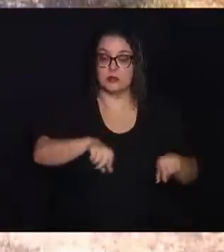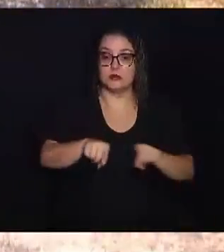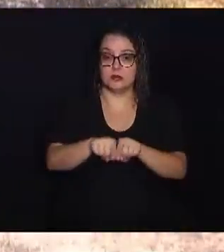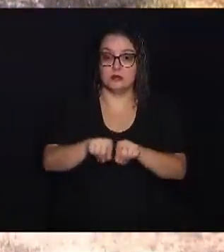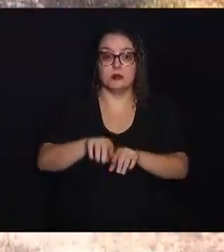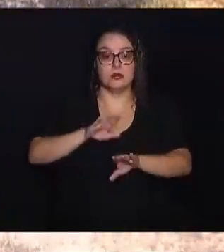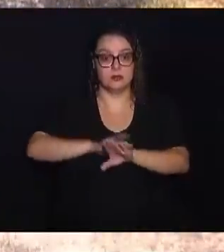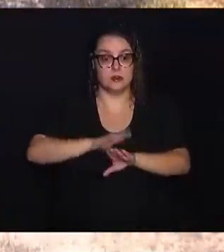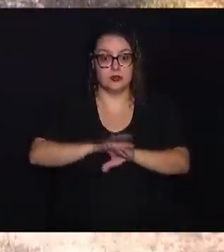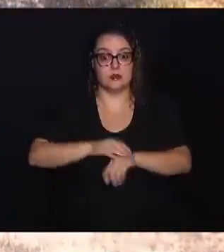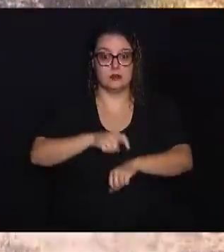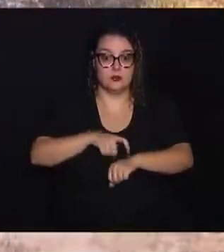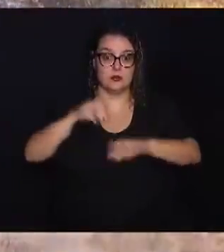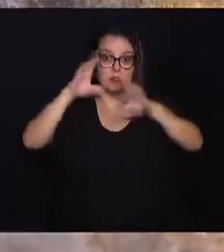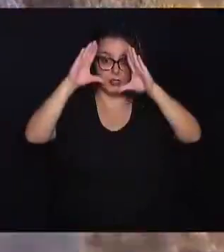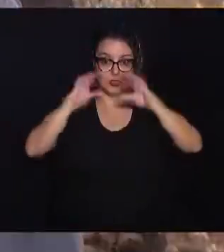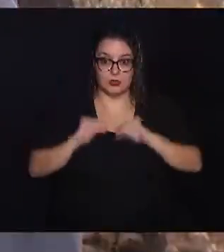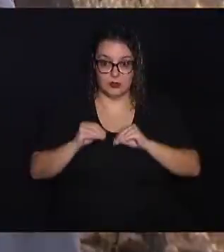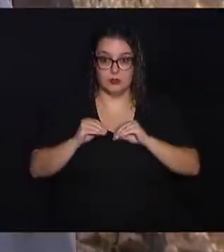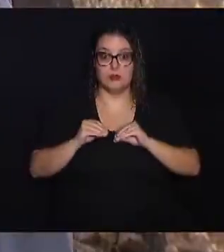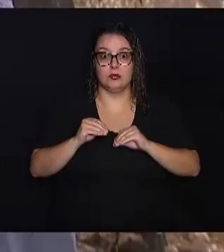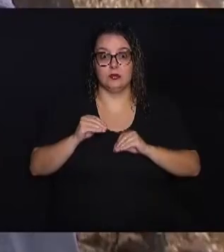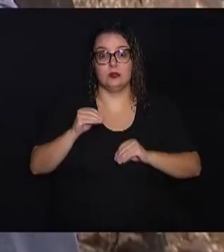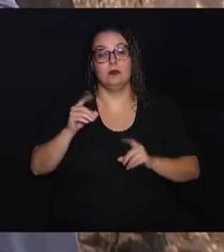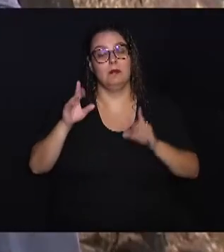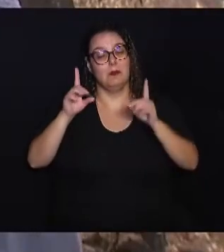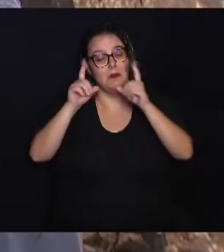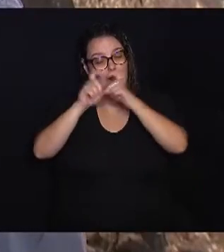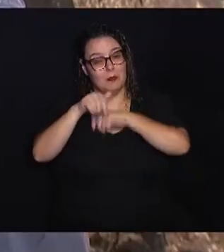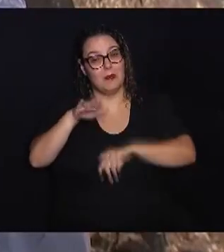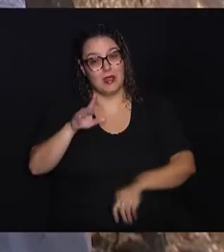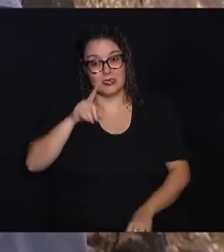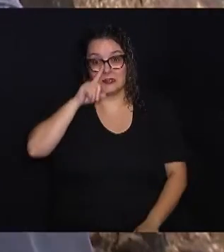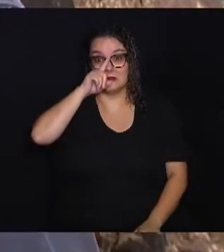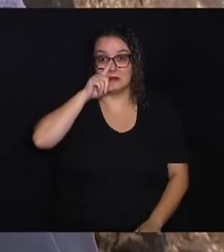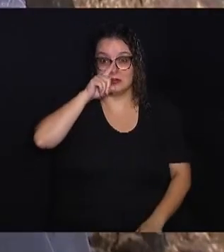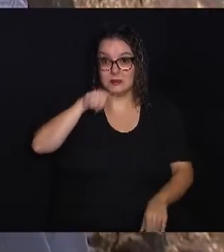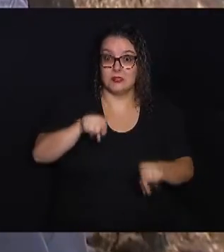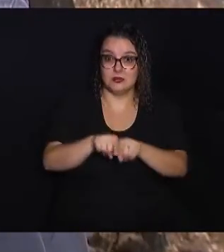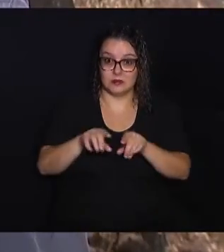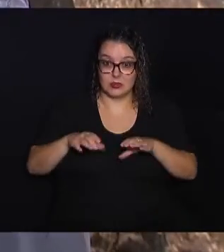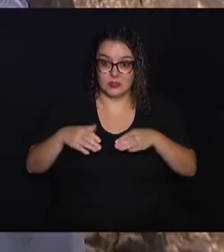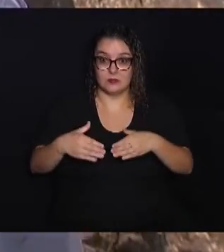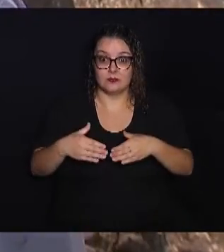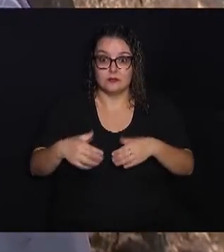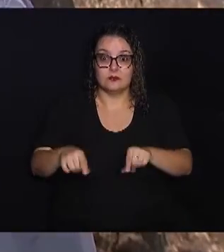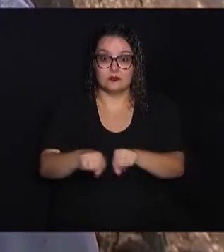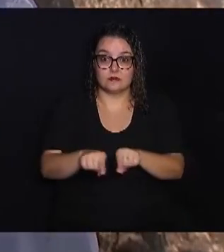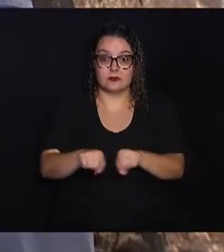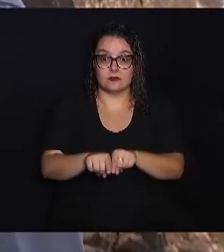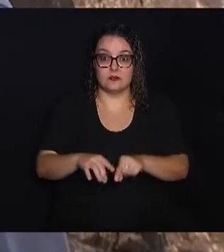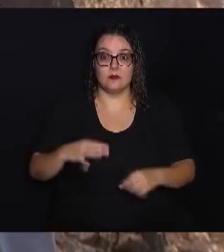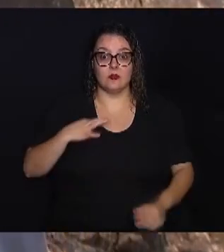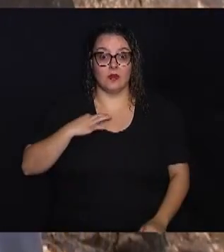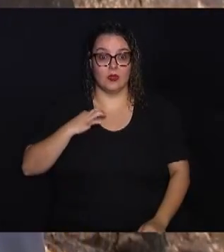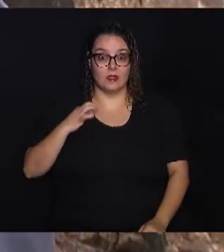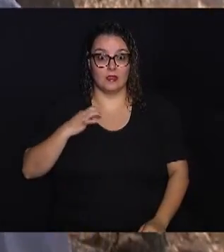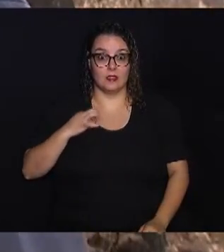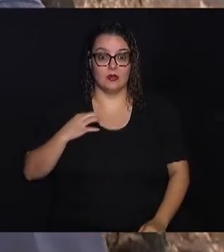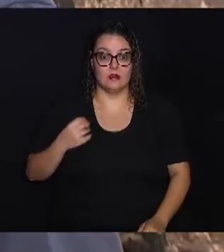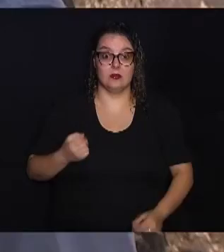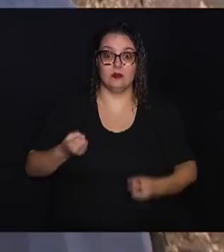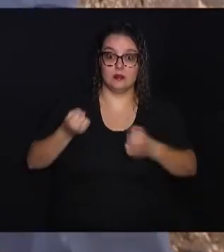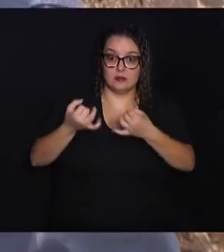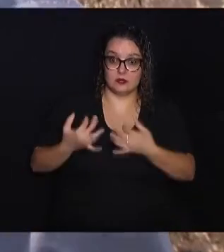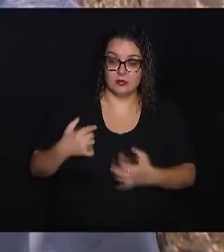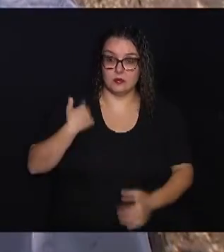atuando. Durante o período da noite, o combate ele fica mais complicado, muito perigoso para as equipes e também para os voluntários. Então a orientação nossa é que durante o